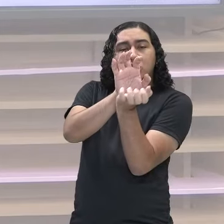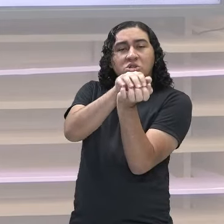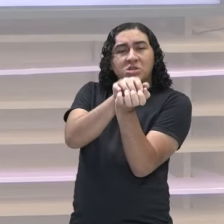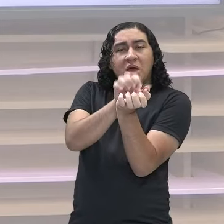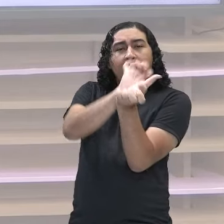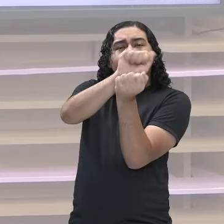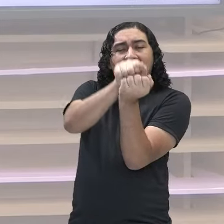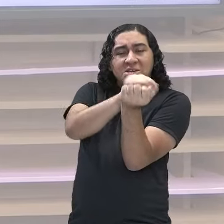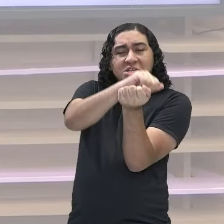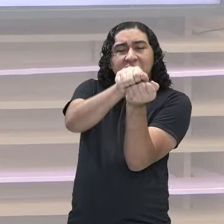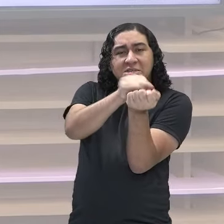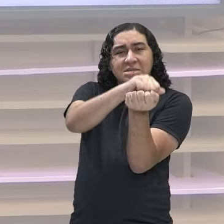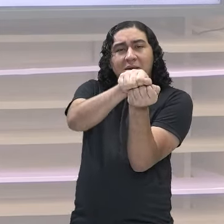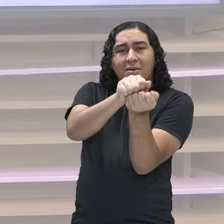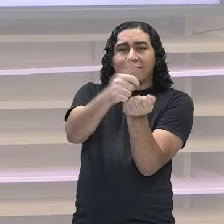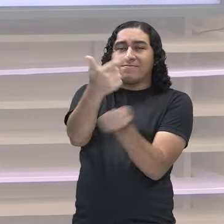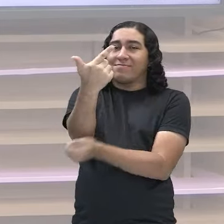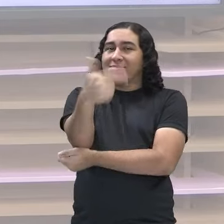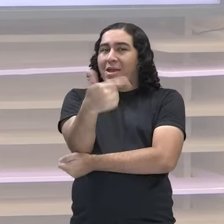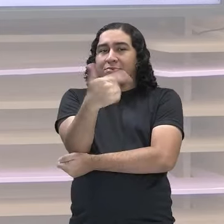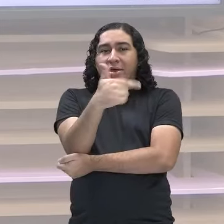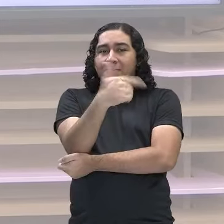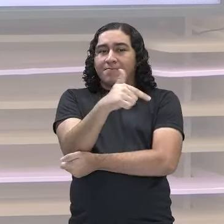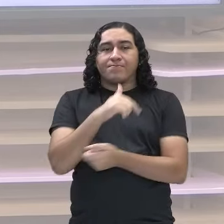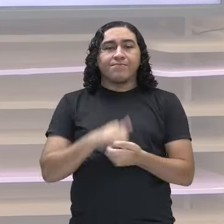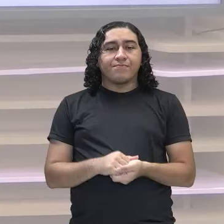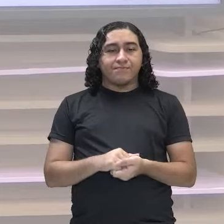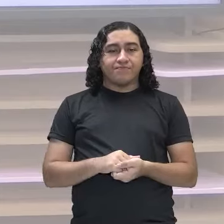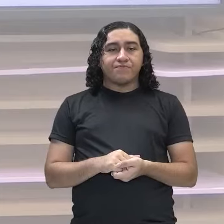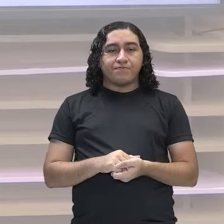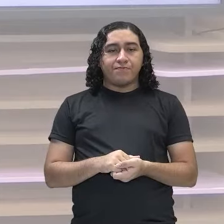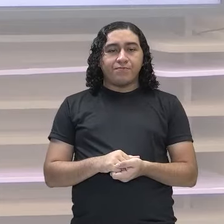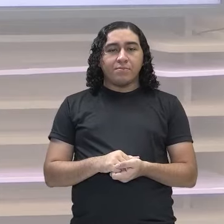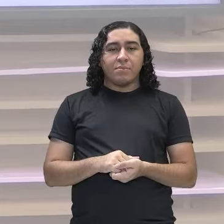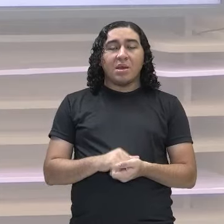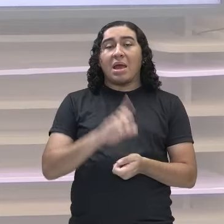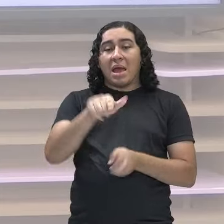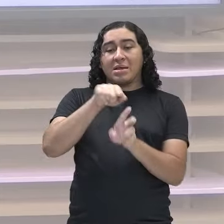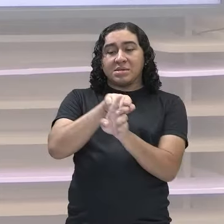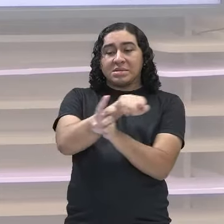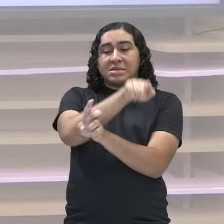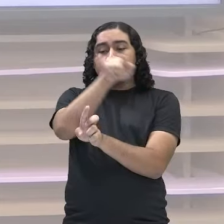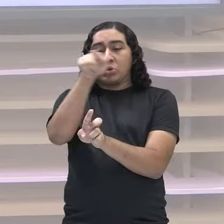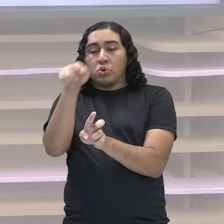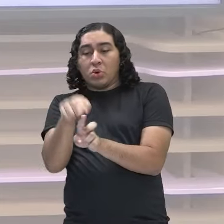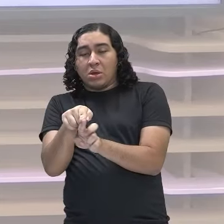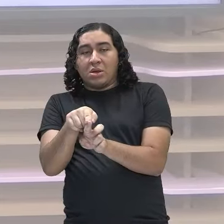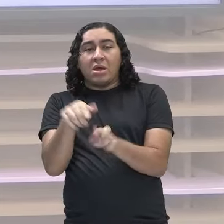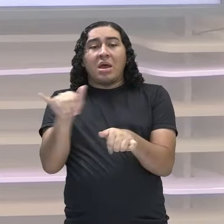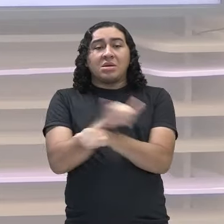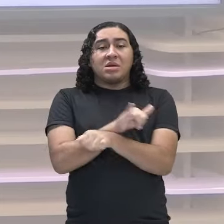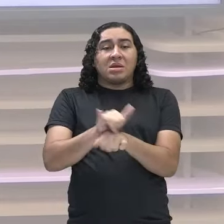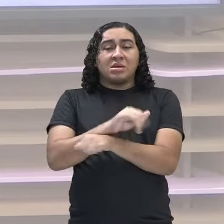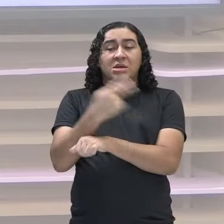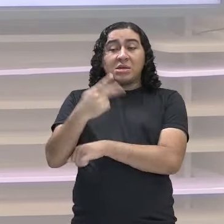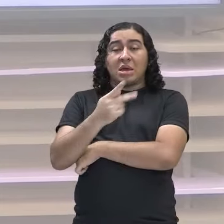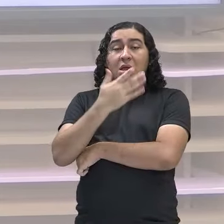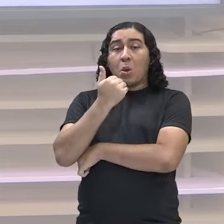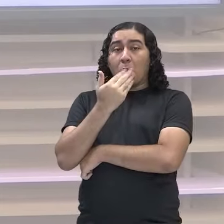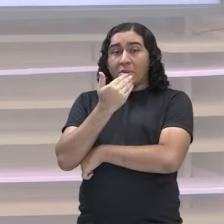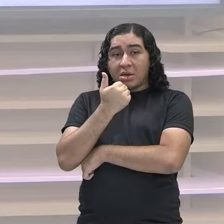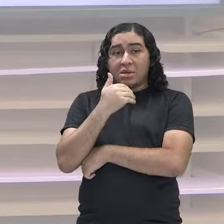consegue movimentar a nossa boca, ele não tem essa mandíbula. Então o formato é circular, e aí como estratégia de alimentação,